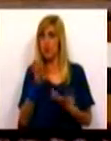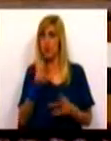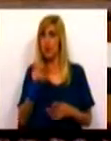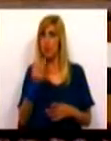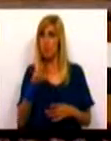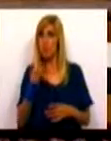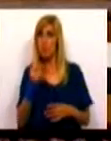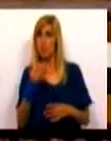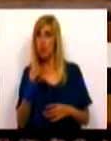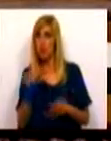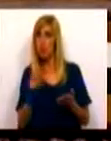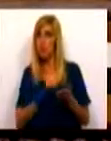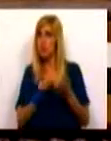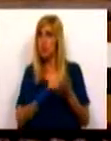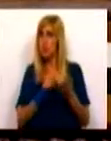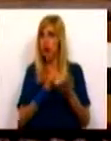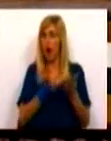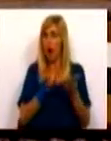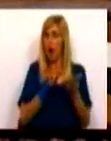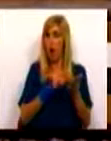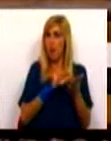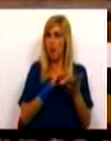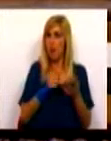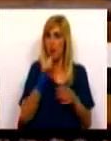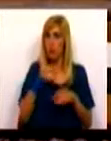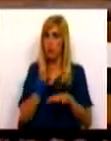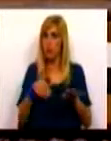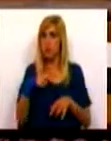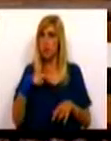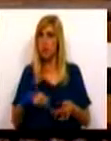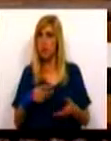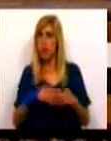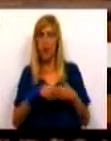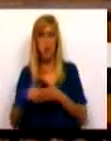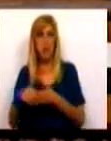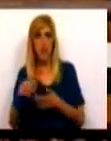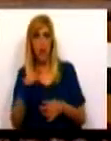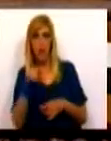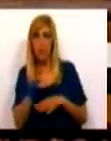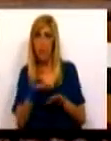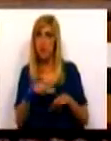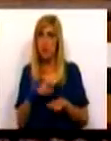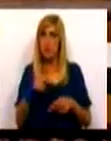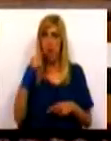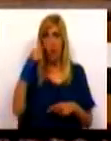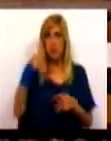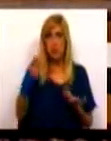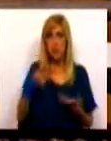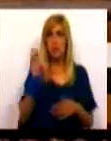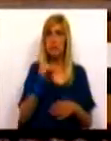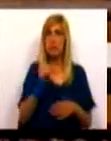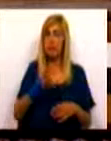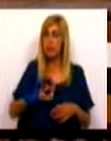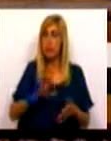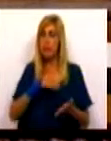Ortigão escrevia a obra As Praias de Portugal, Guia do Banhista e do Viajante. Do século XIX ao século XX e